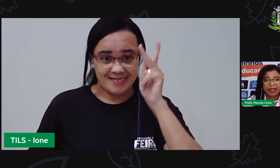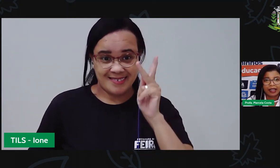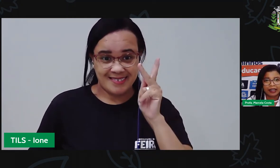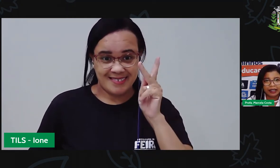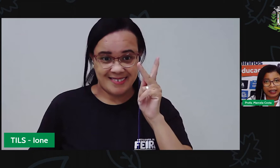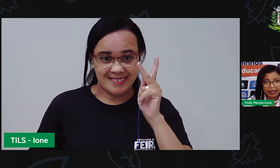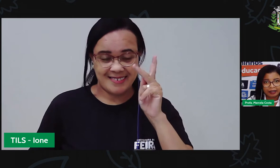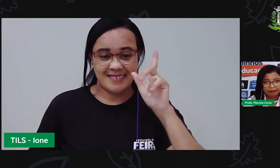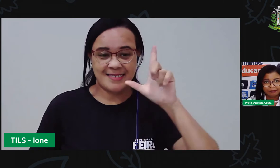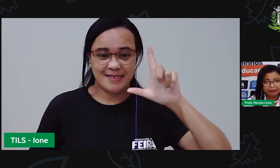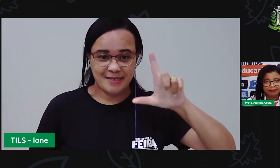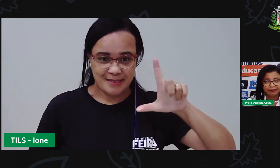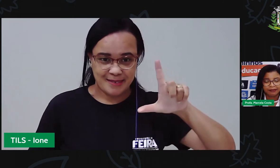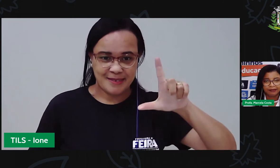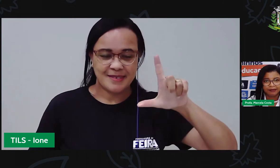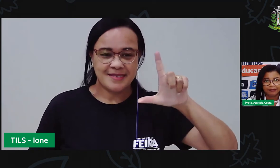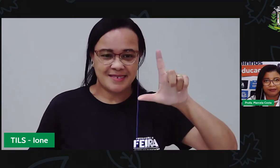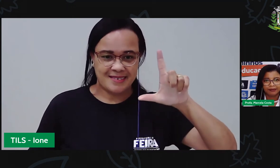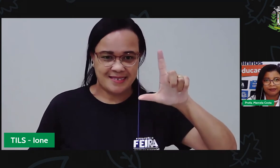Lê